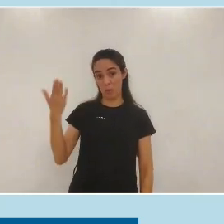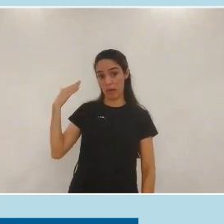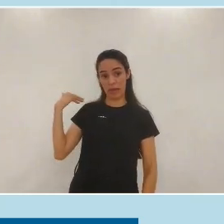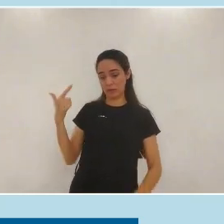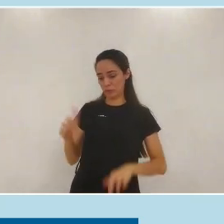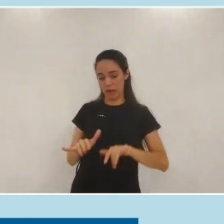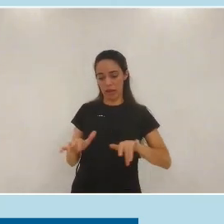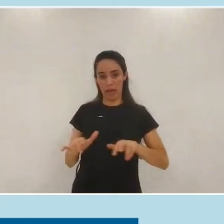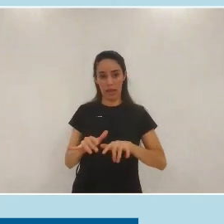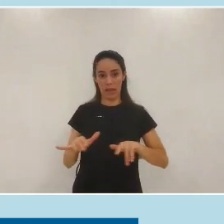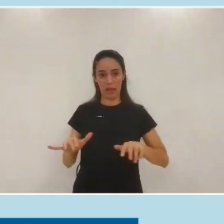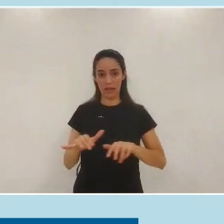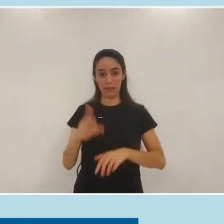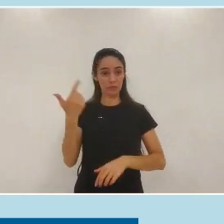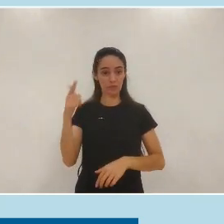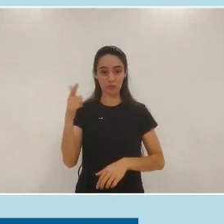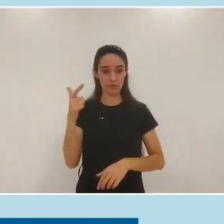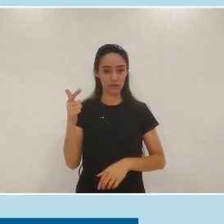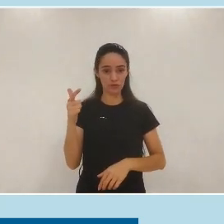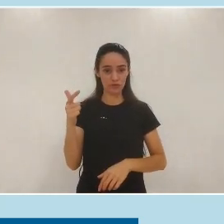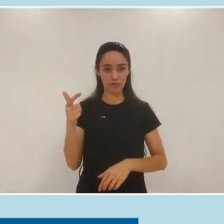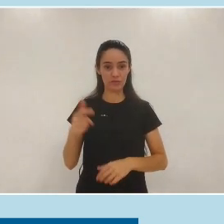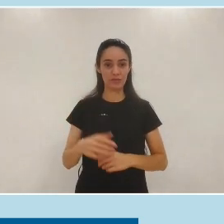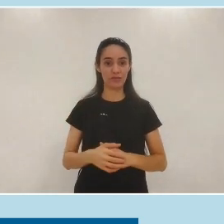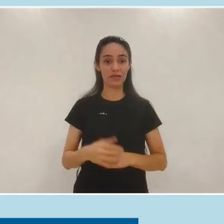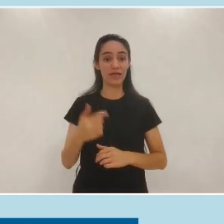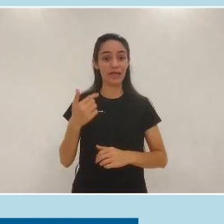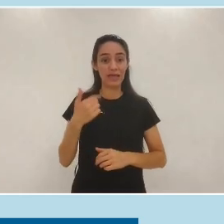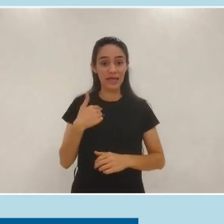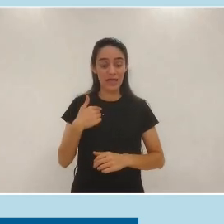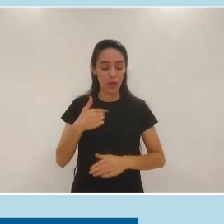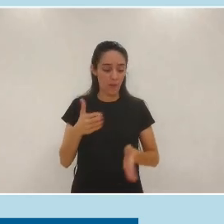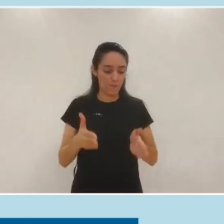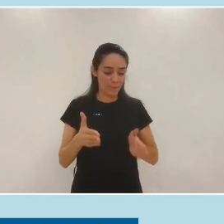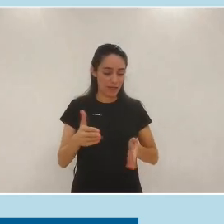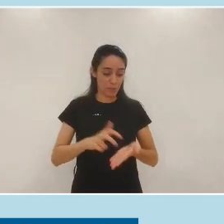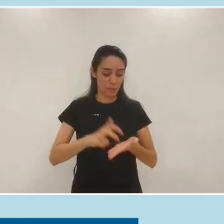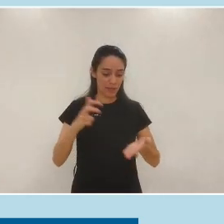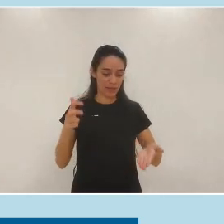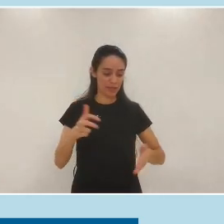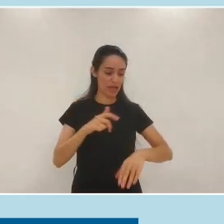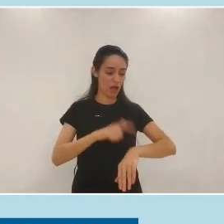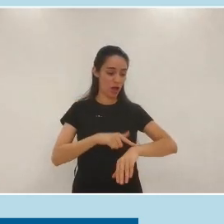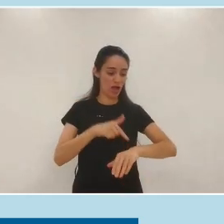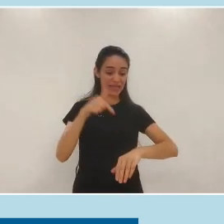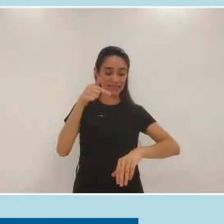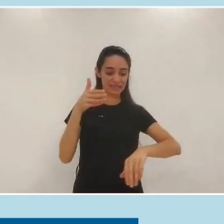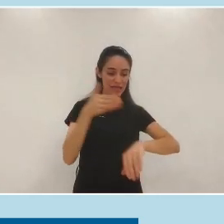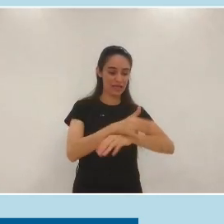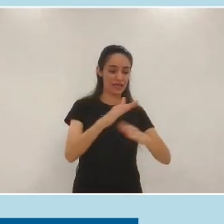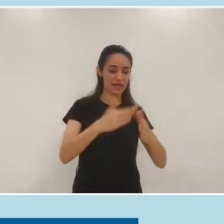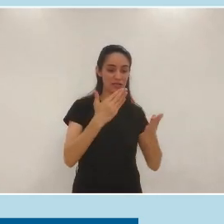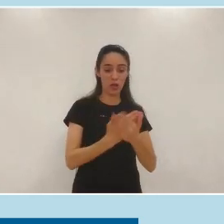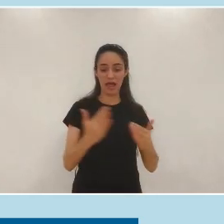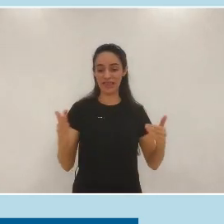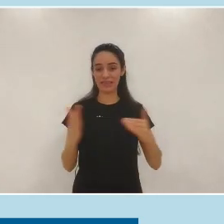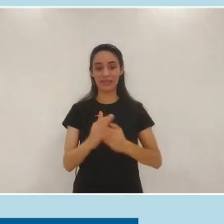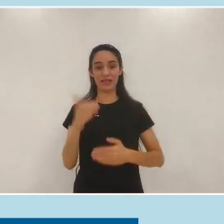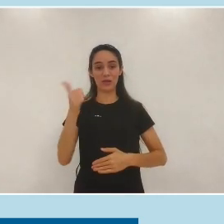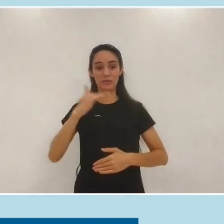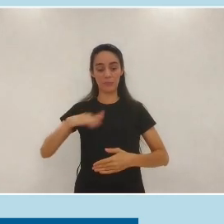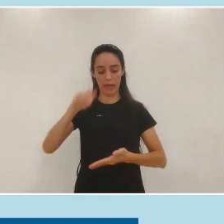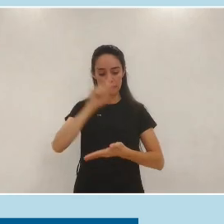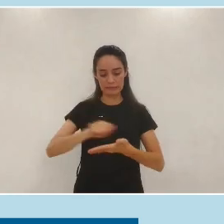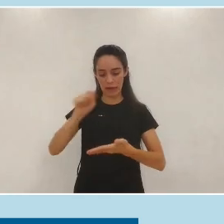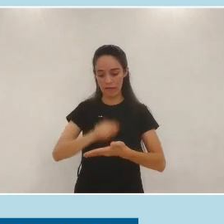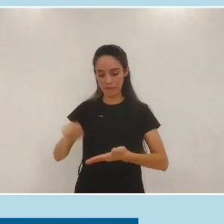Era tudo escrito. Você sabe o que é uma criança ficar desde as 7h30 da manhã até 11h30 da manhã escrevendo? Eu